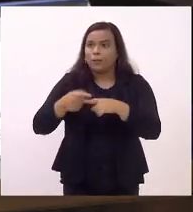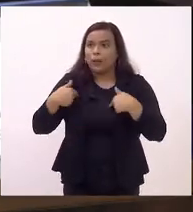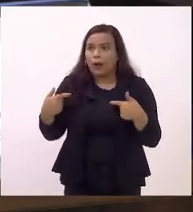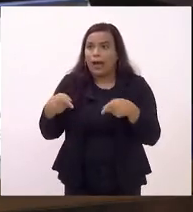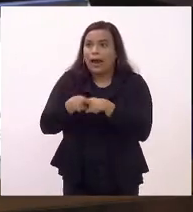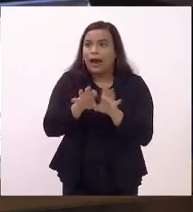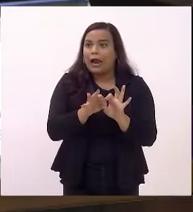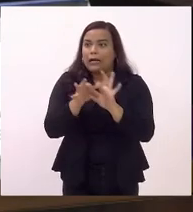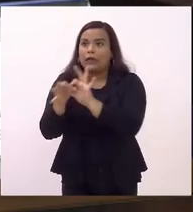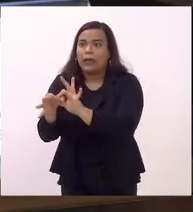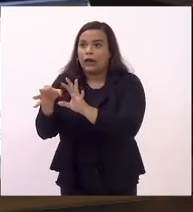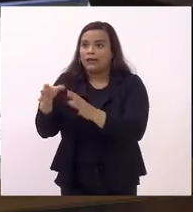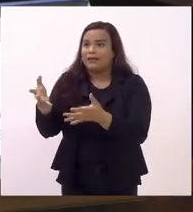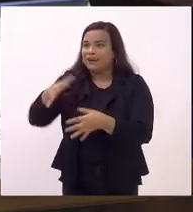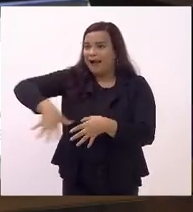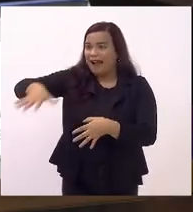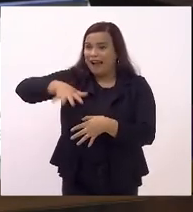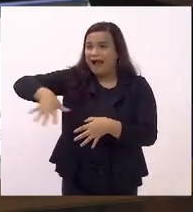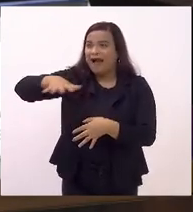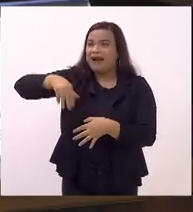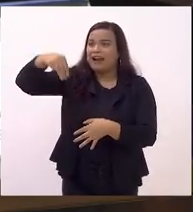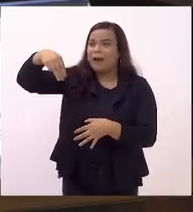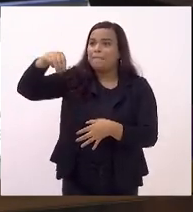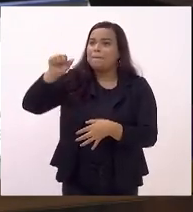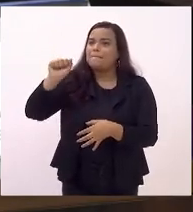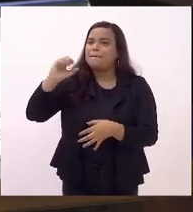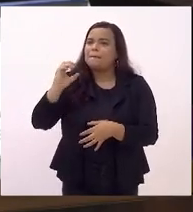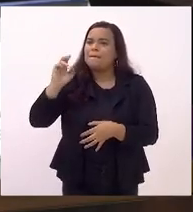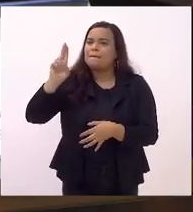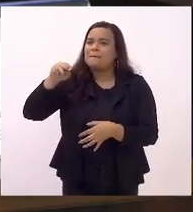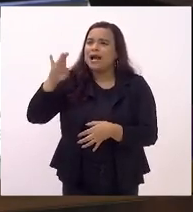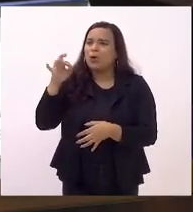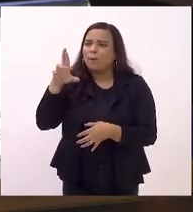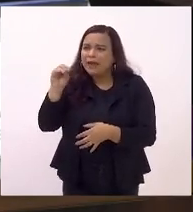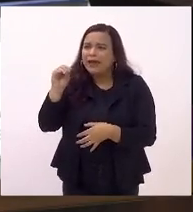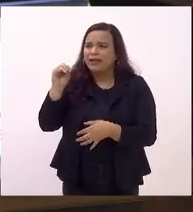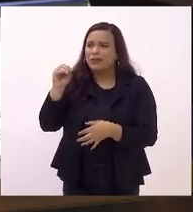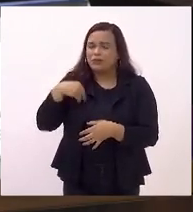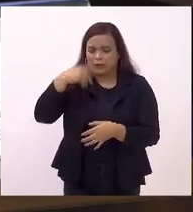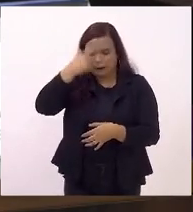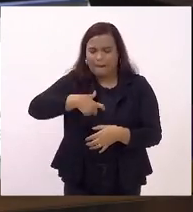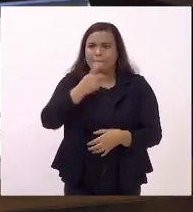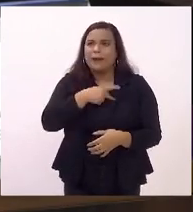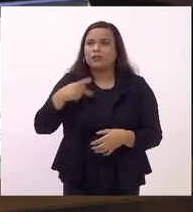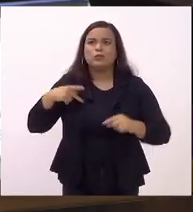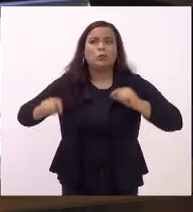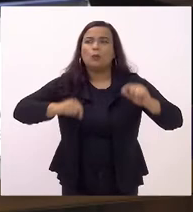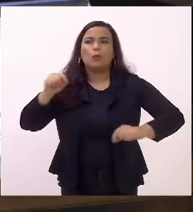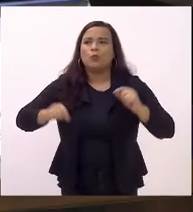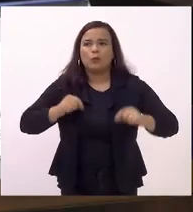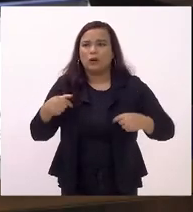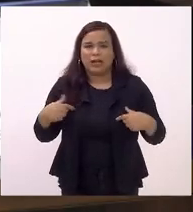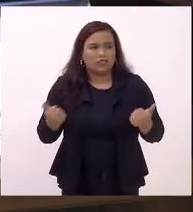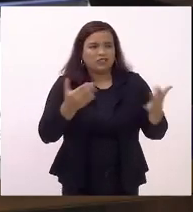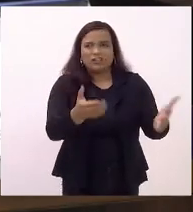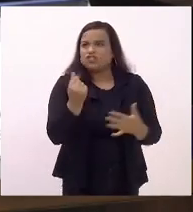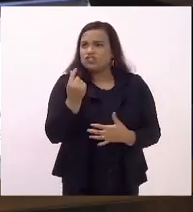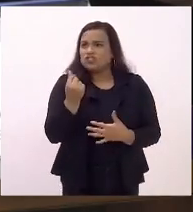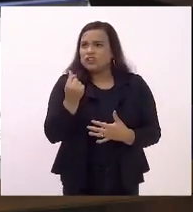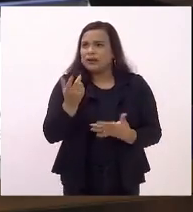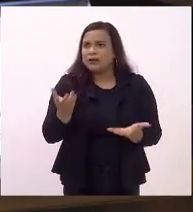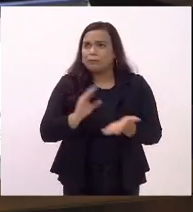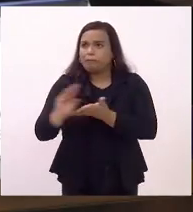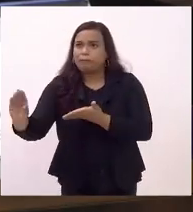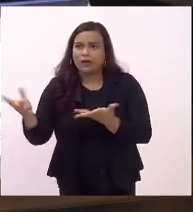esse que é amigo de macumbeiro que vai dar dinheiro para terreiro? E foi uma luta muito grande que eu enfrentei e